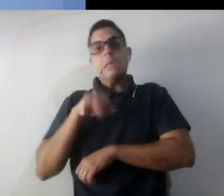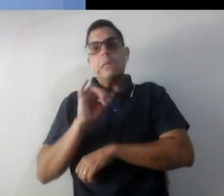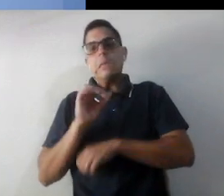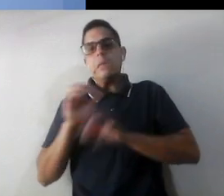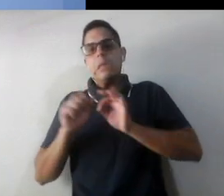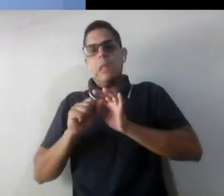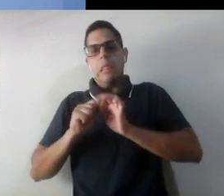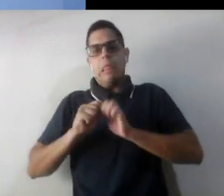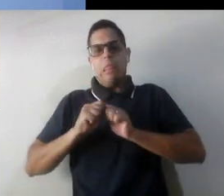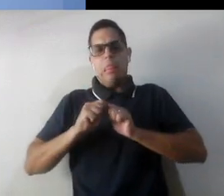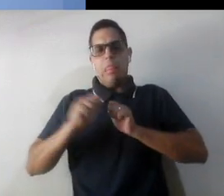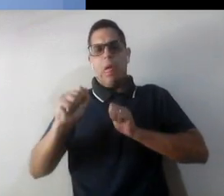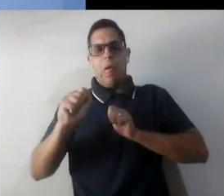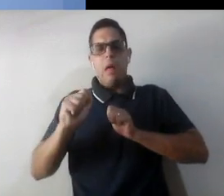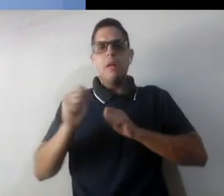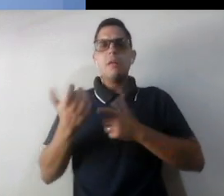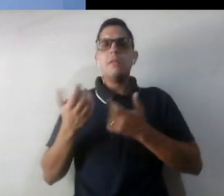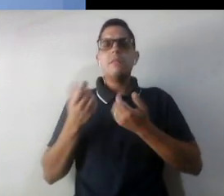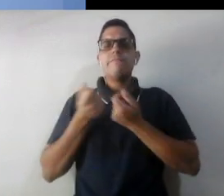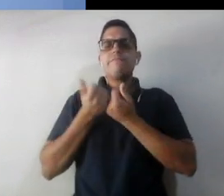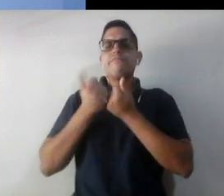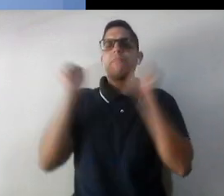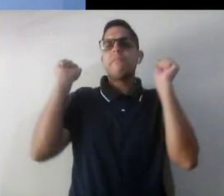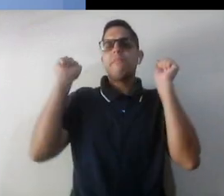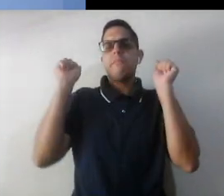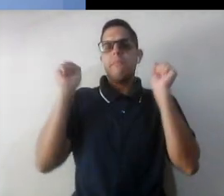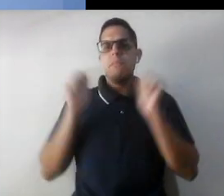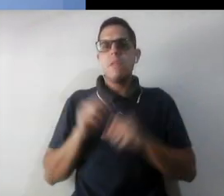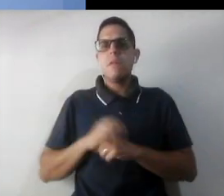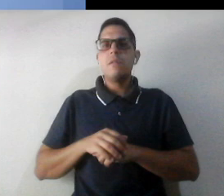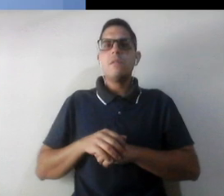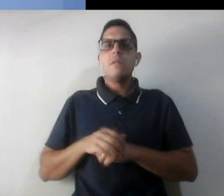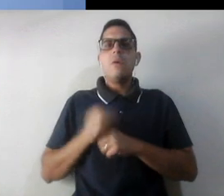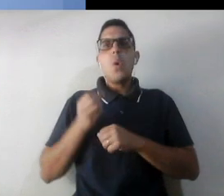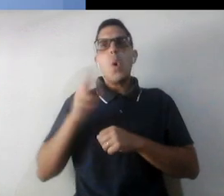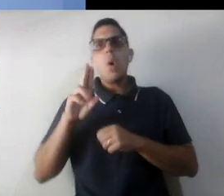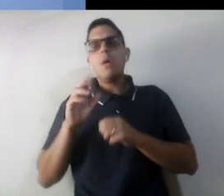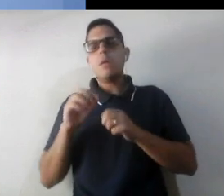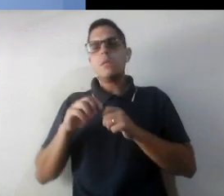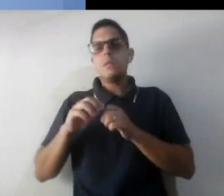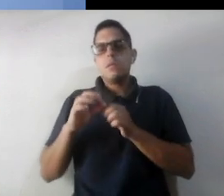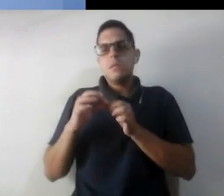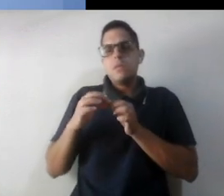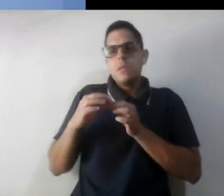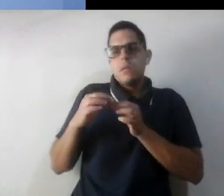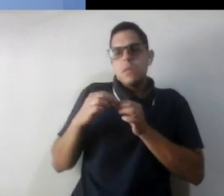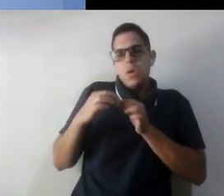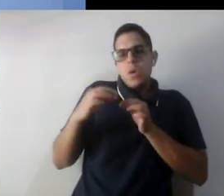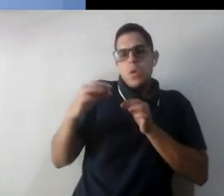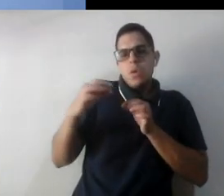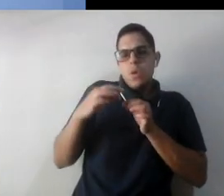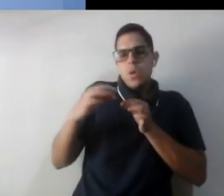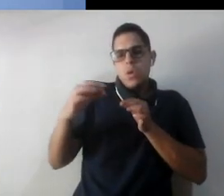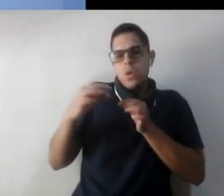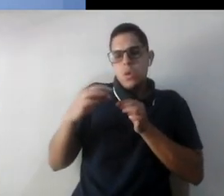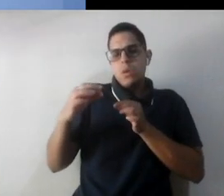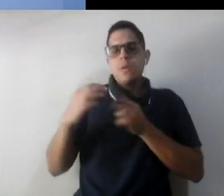lacear. No caso, esticar, e você vai alterar esse seu equipamento.